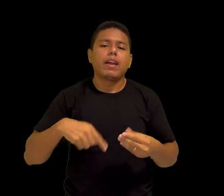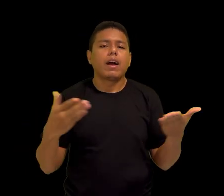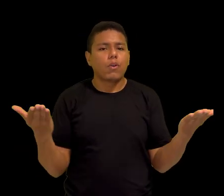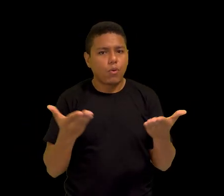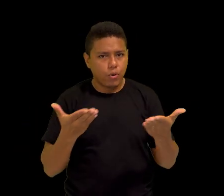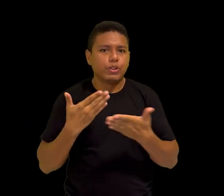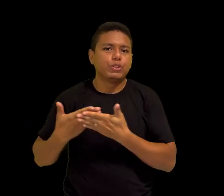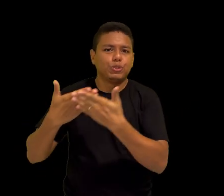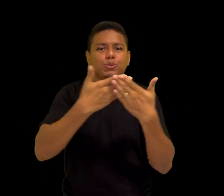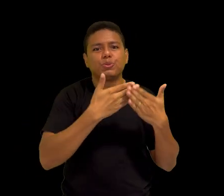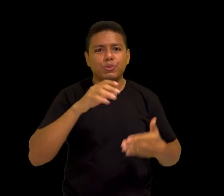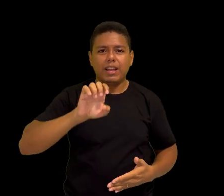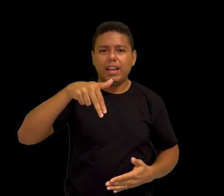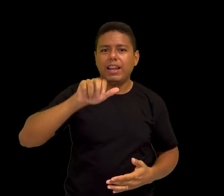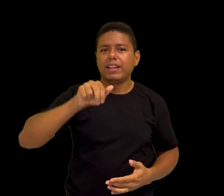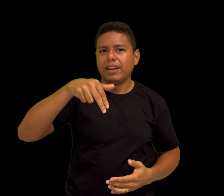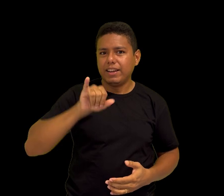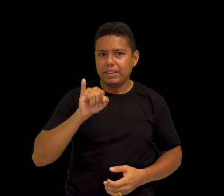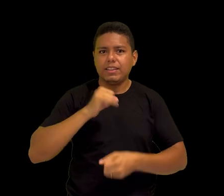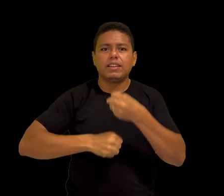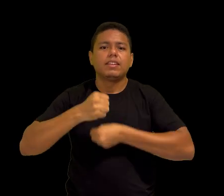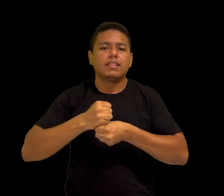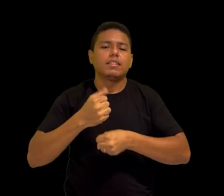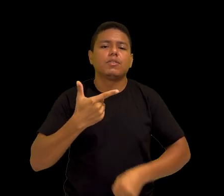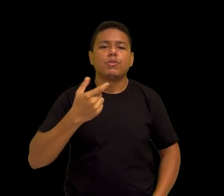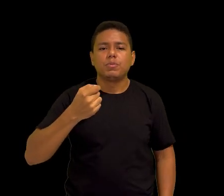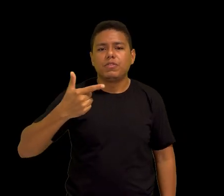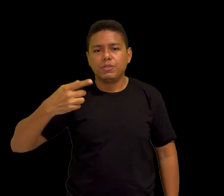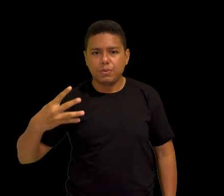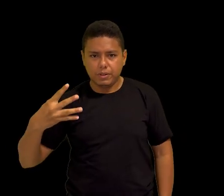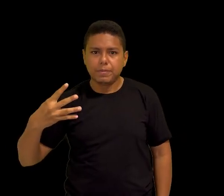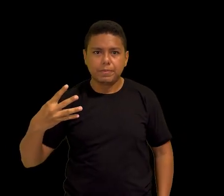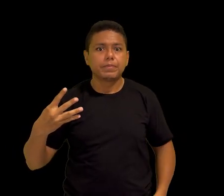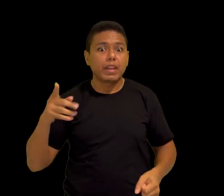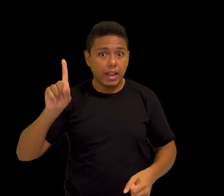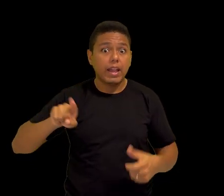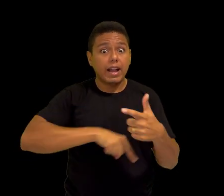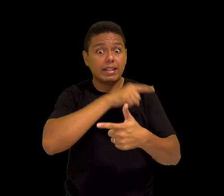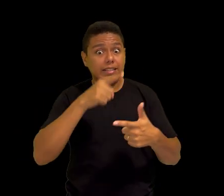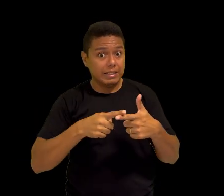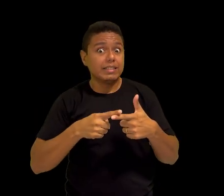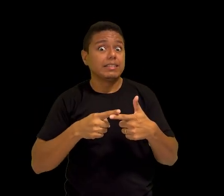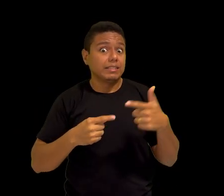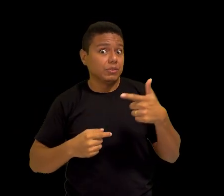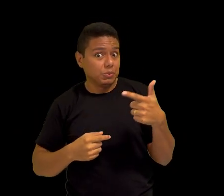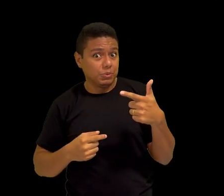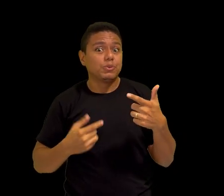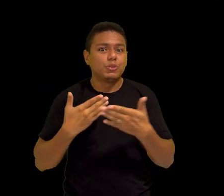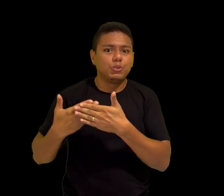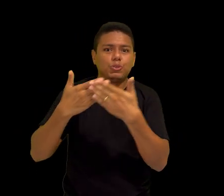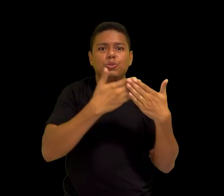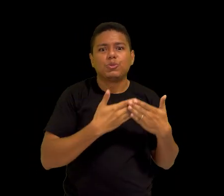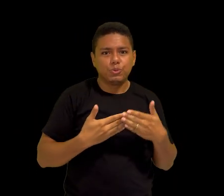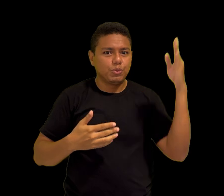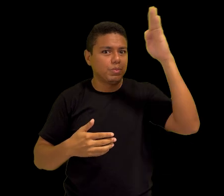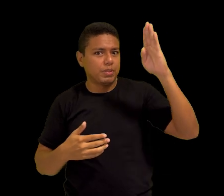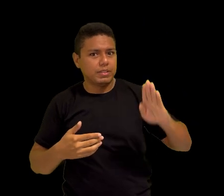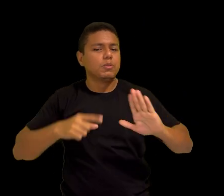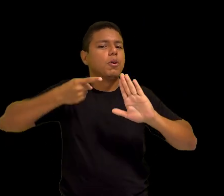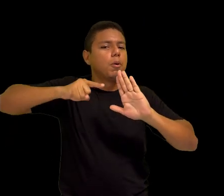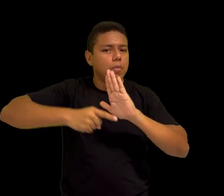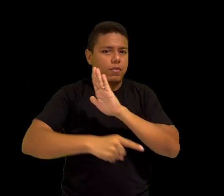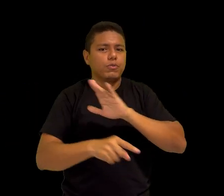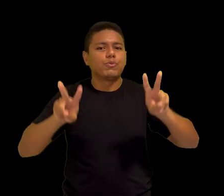né, o Estudo Nacional de Alimentação e Nutrição Infantil 2024, o ENANE 2024, a segunda edição desse estudo nacional